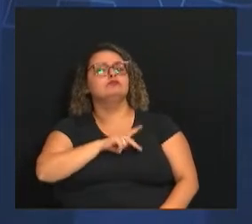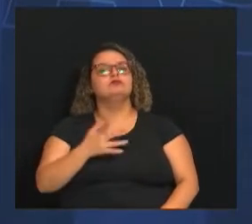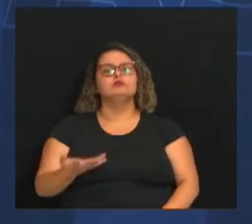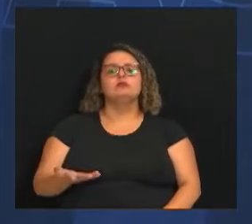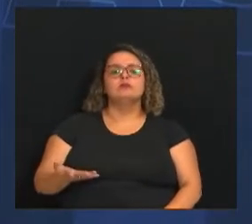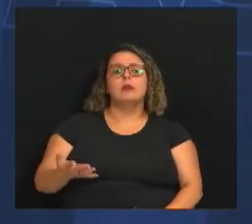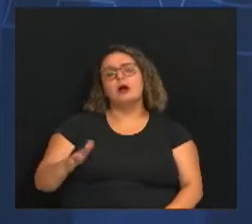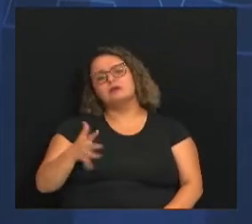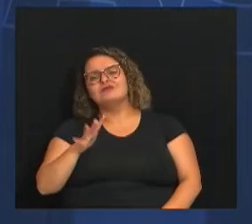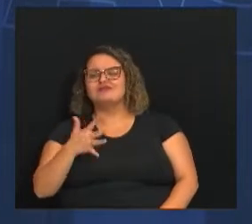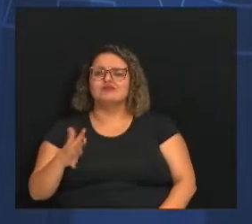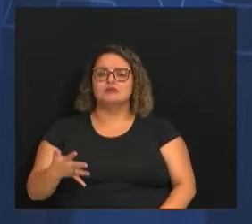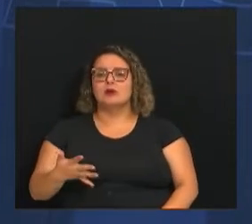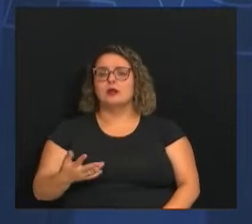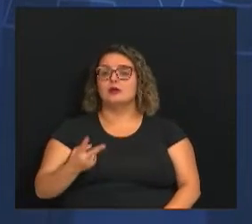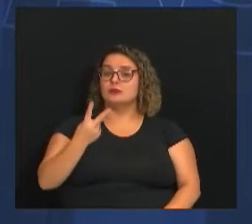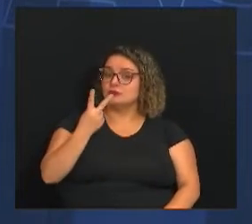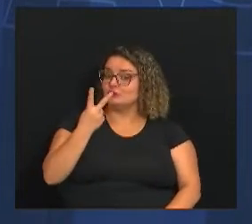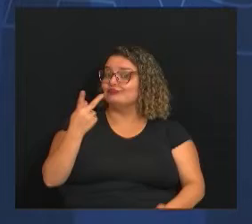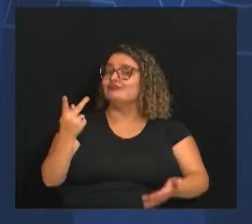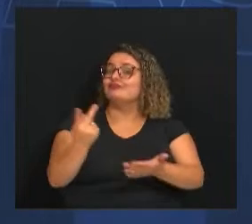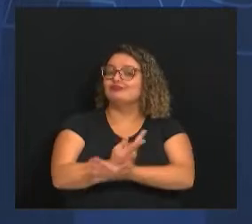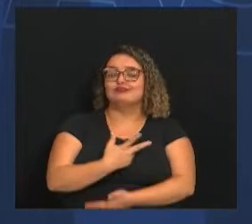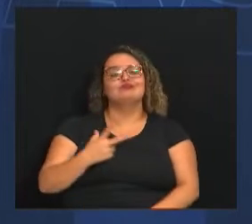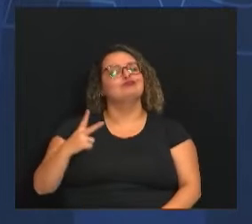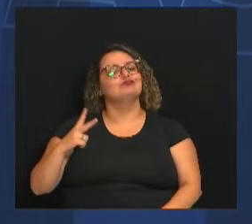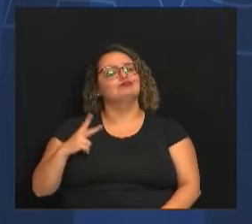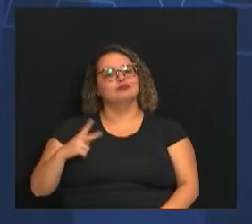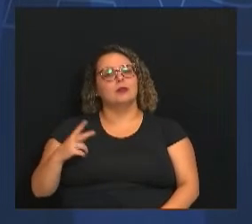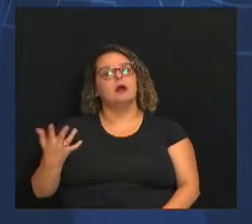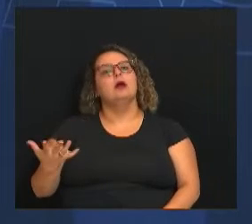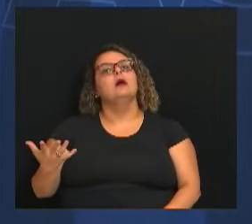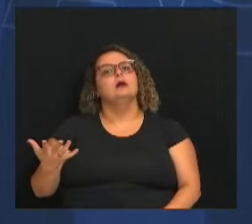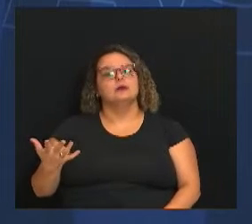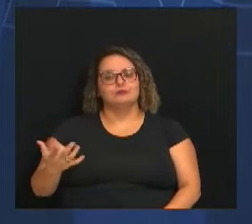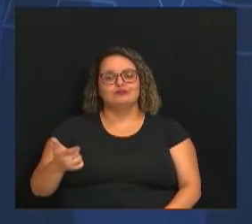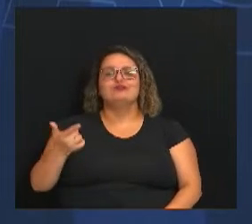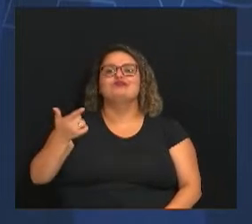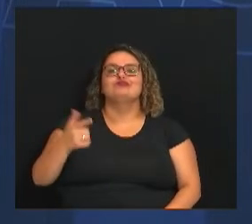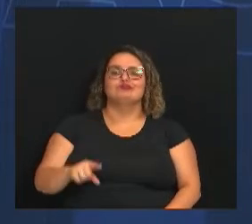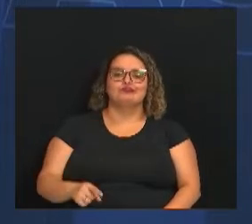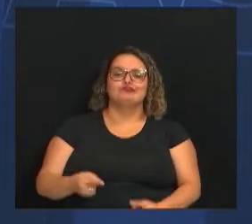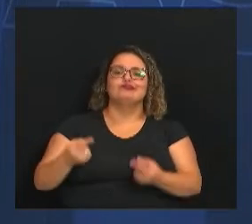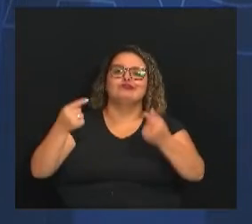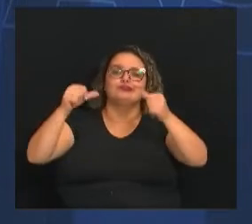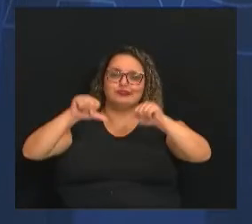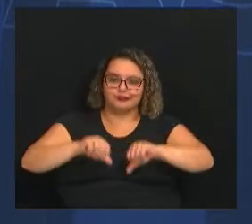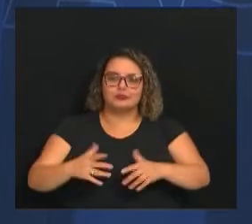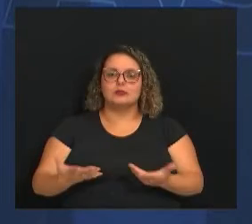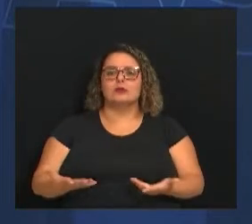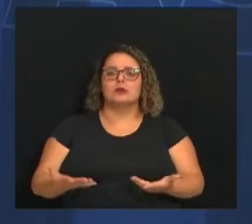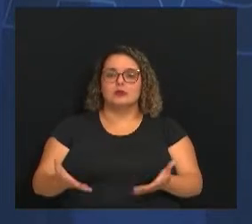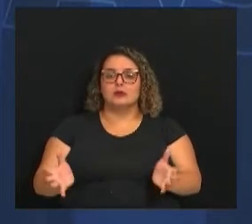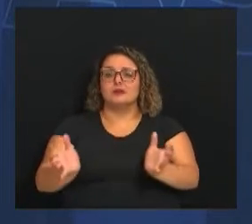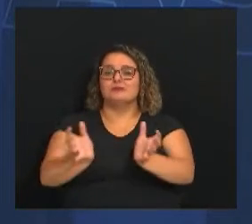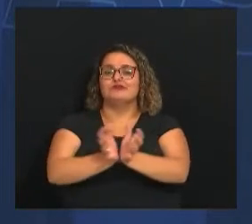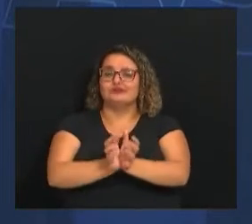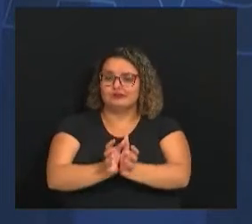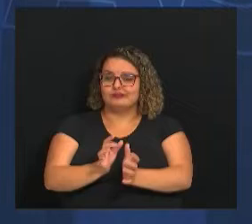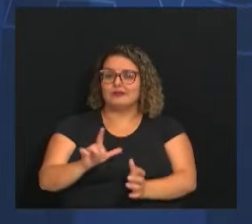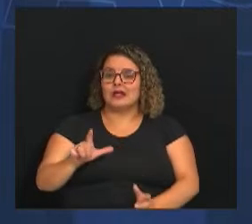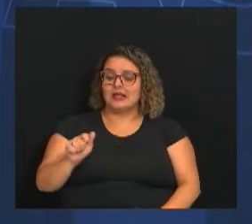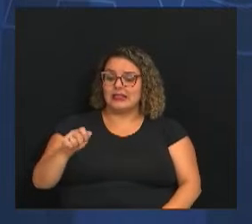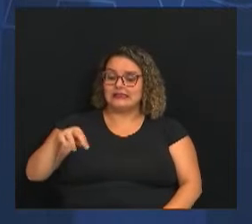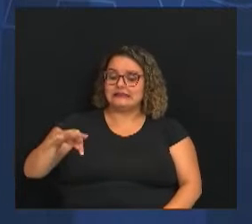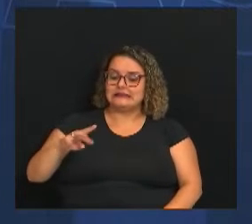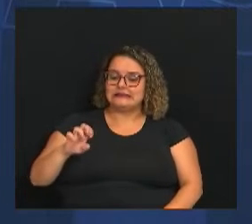razoável, mas 2 falhas individuais que custaram mais uma derrota e agora a equipe está na lanterna do Grupo